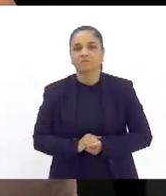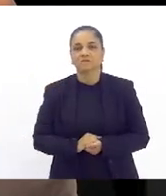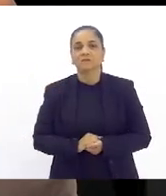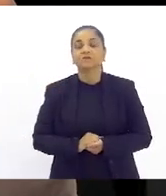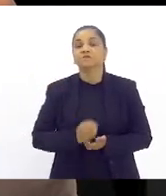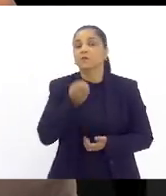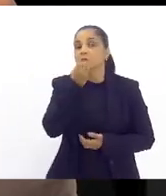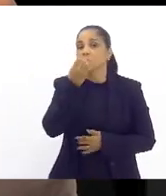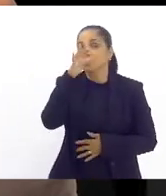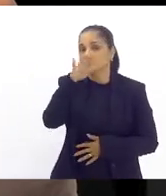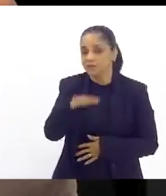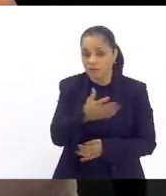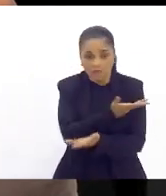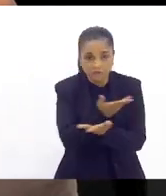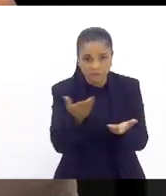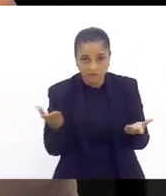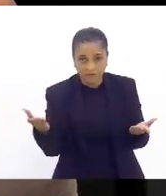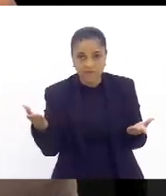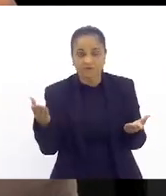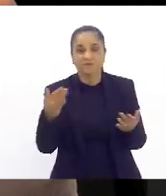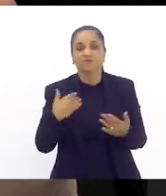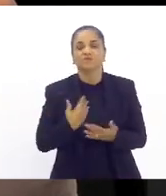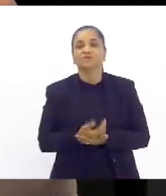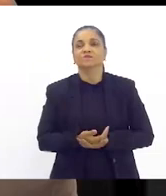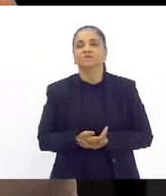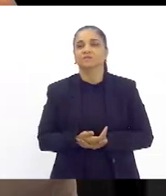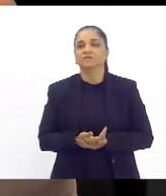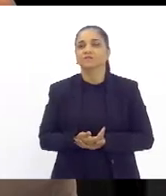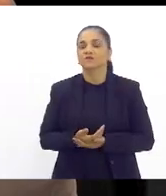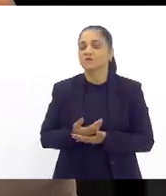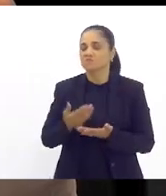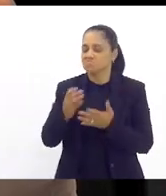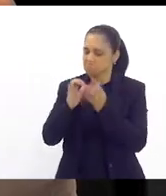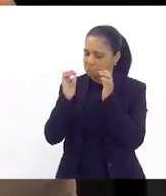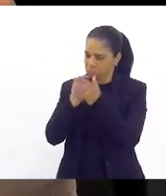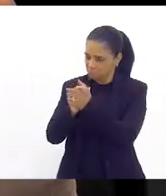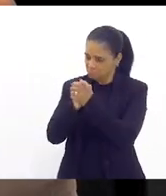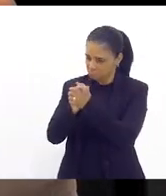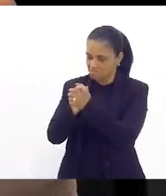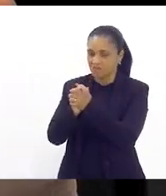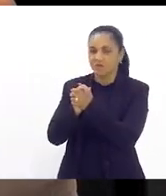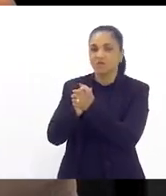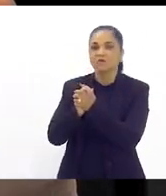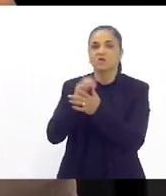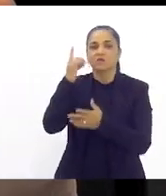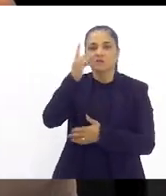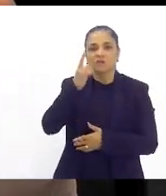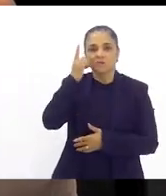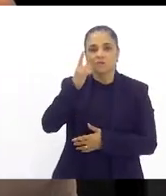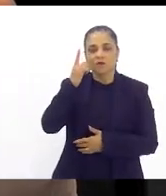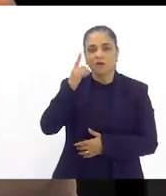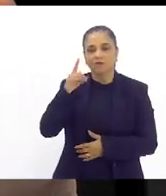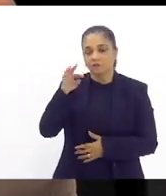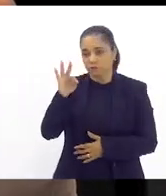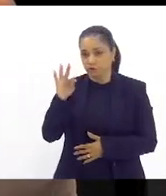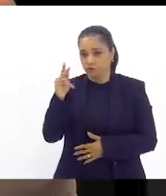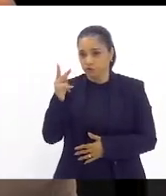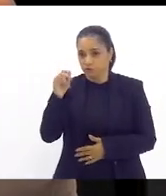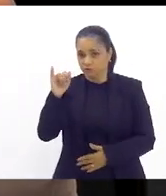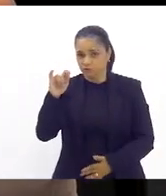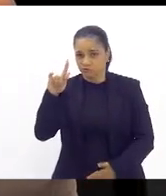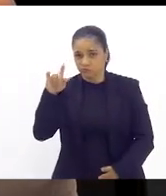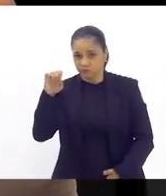Boa tarde a todos cumprimento o deputado presidente da Comissão Thiago Rangel comprimento